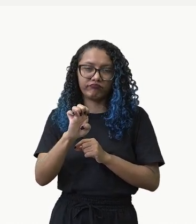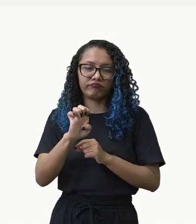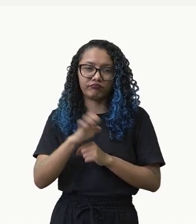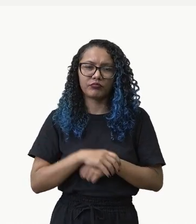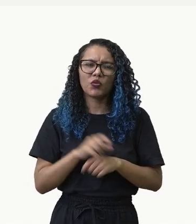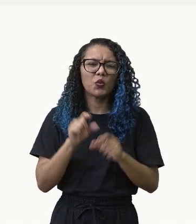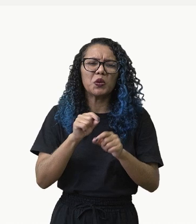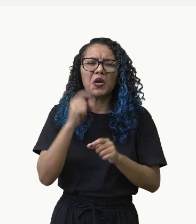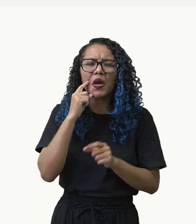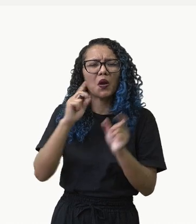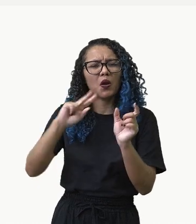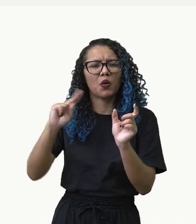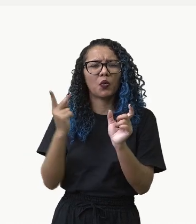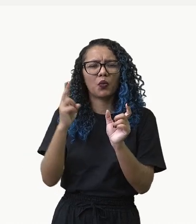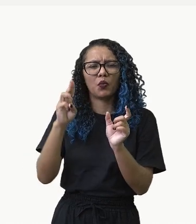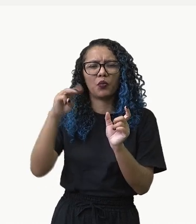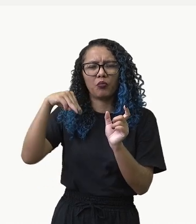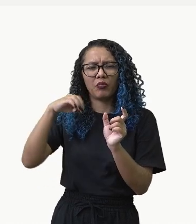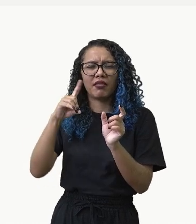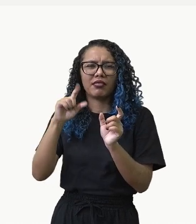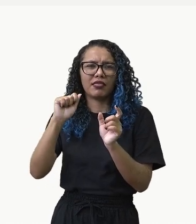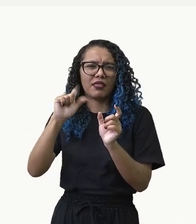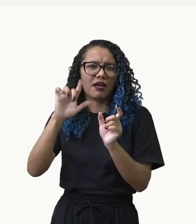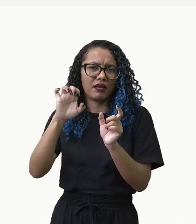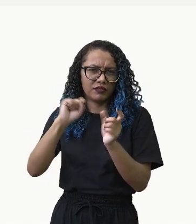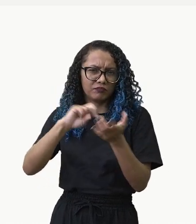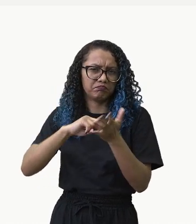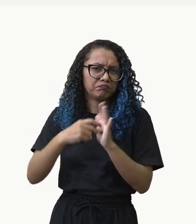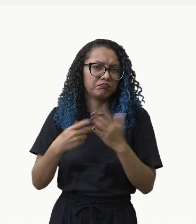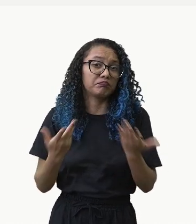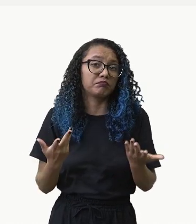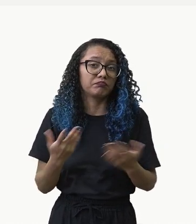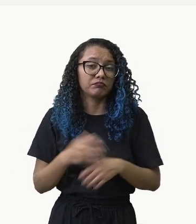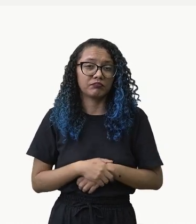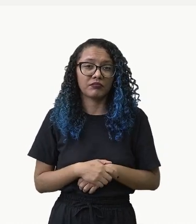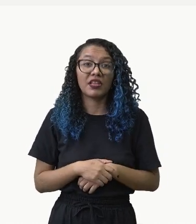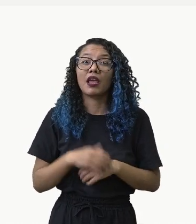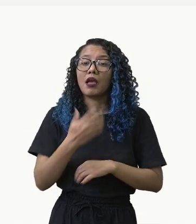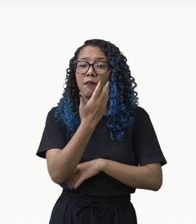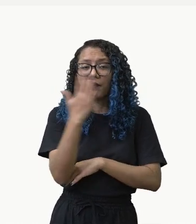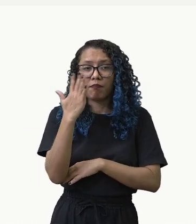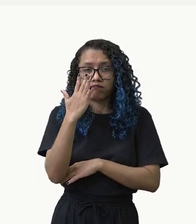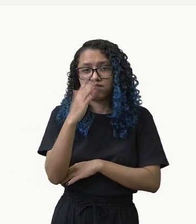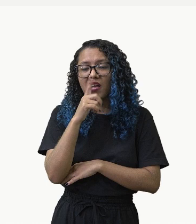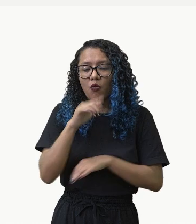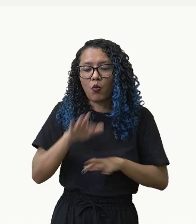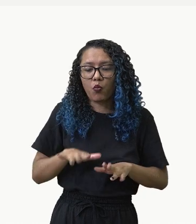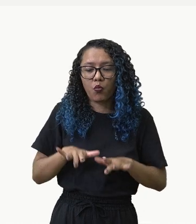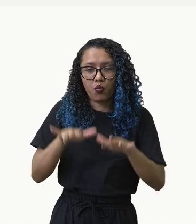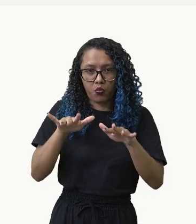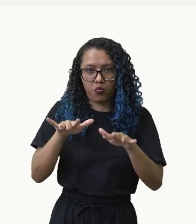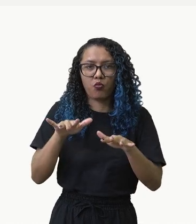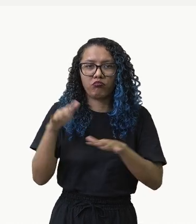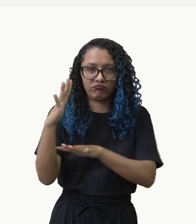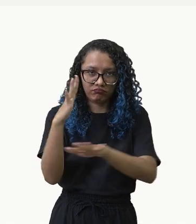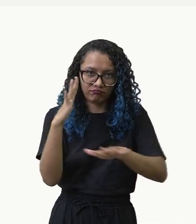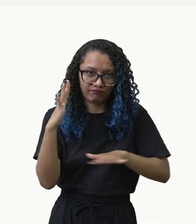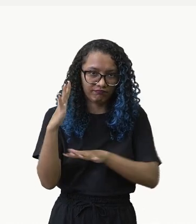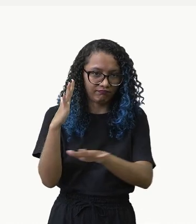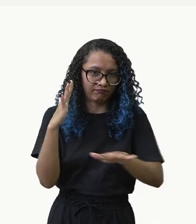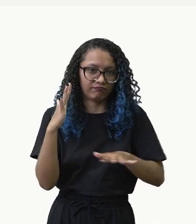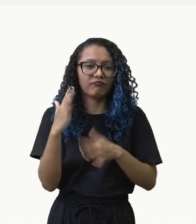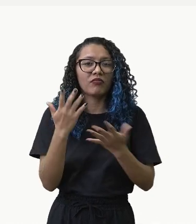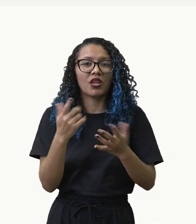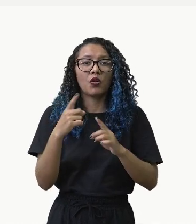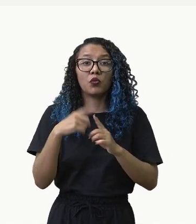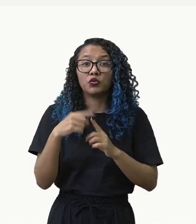são humedales essa palavrinha humedales significa pântanos ok então é o tipo de alimento que ele